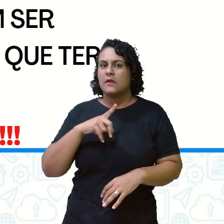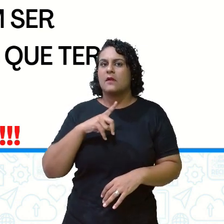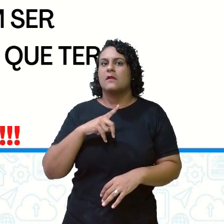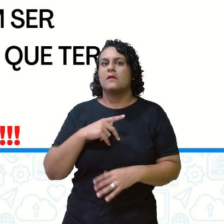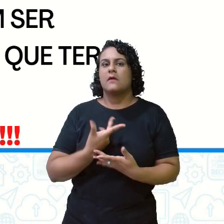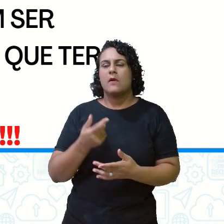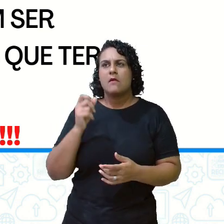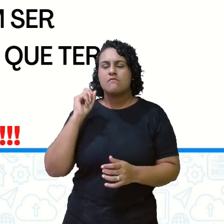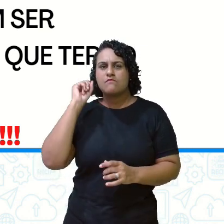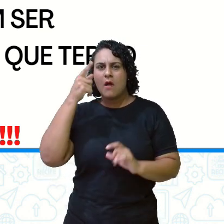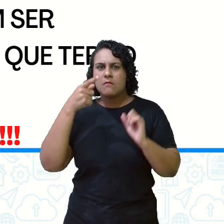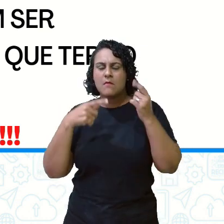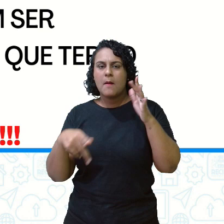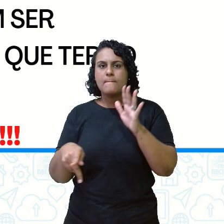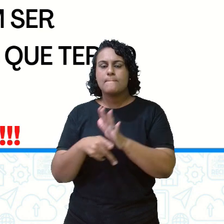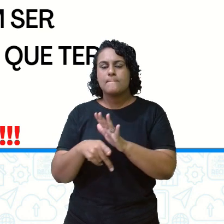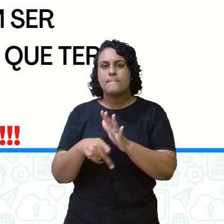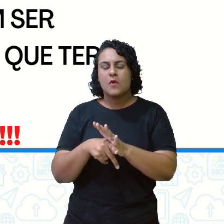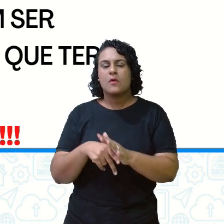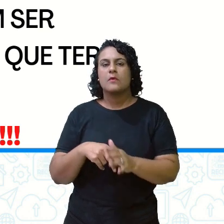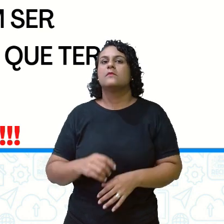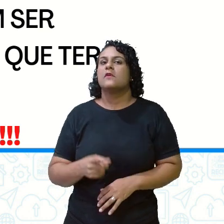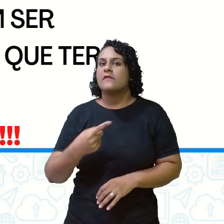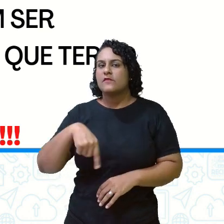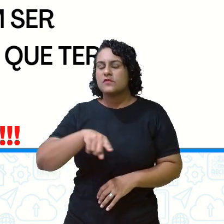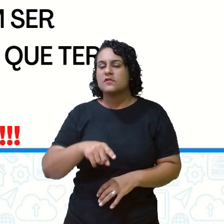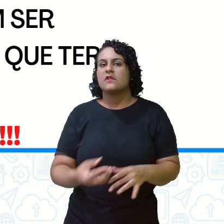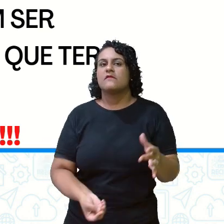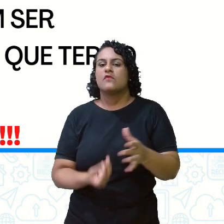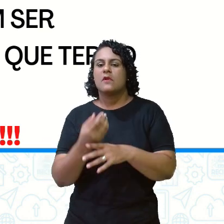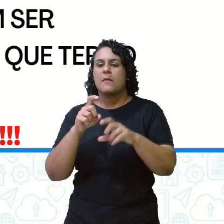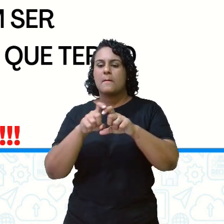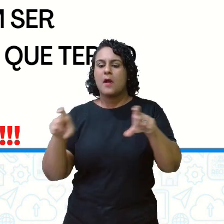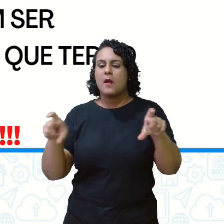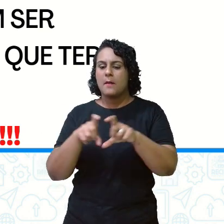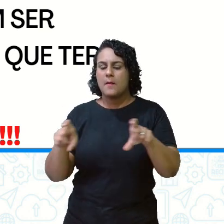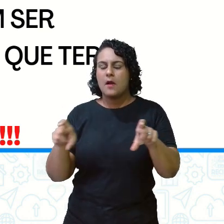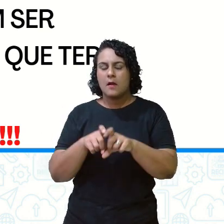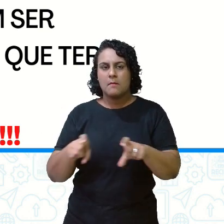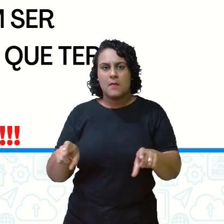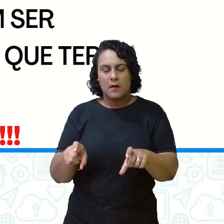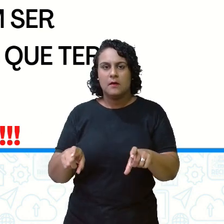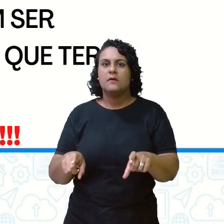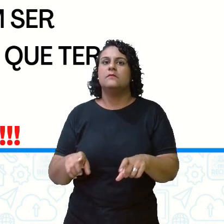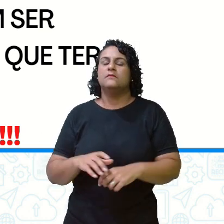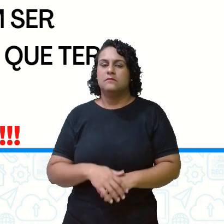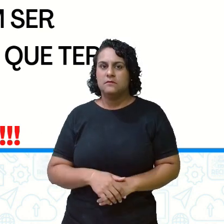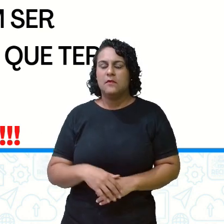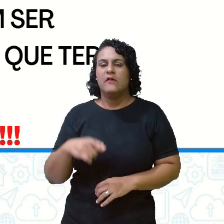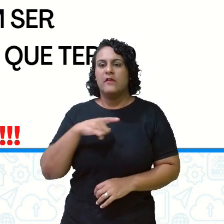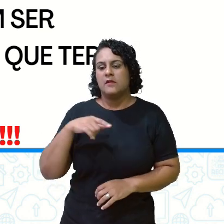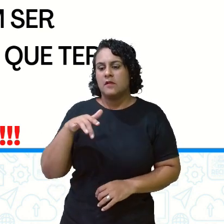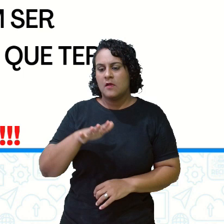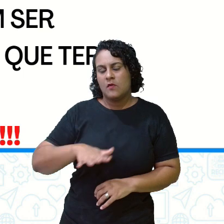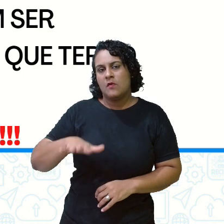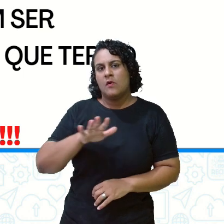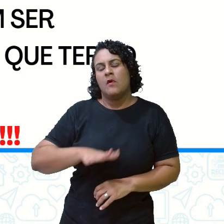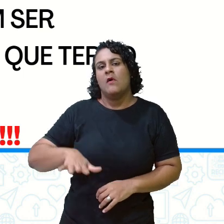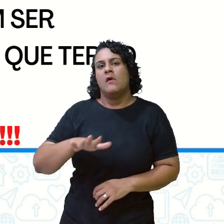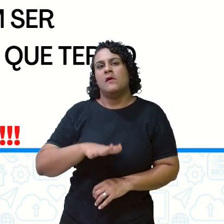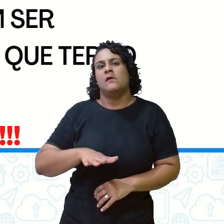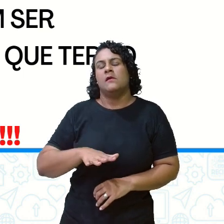sua criação. Então, vocês vão criar frases em casa e vão deixar um espaço em branco para